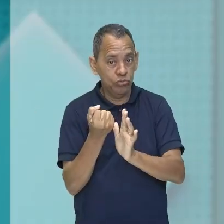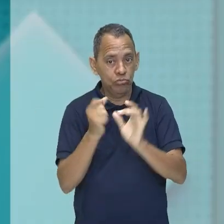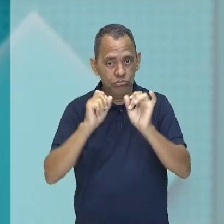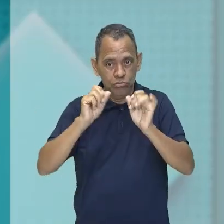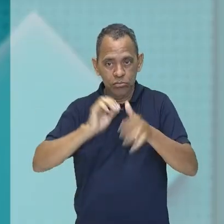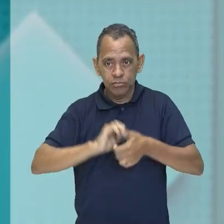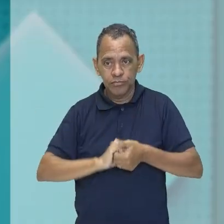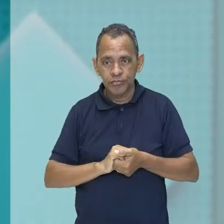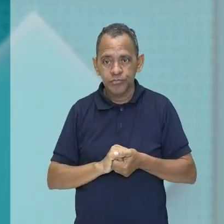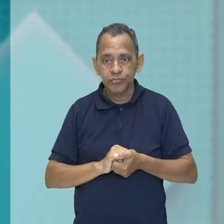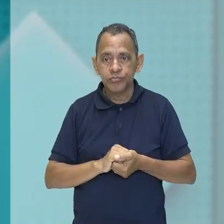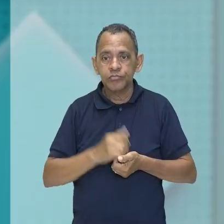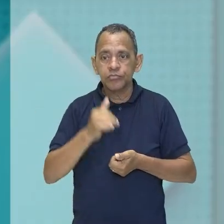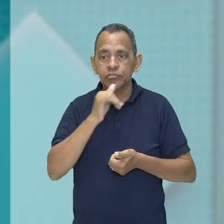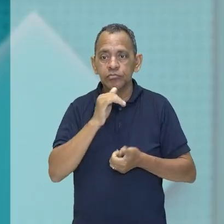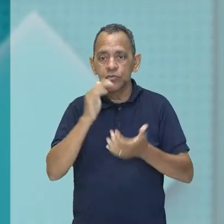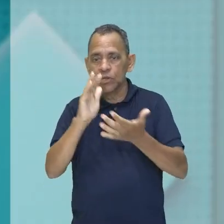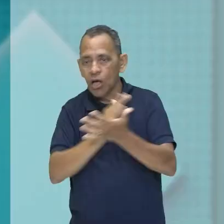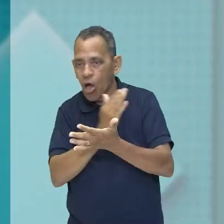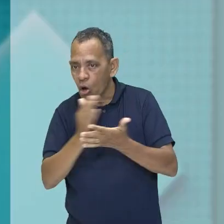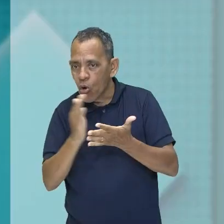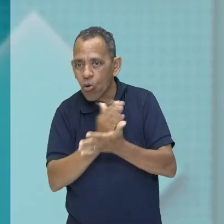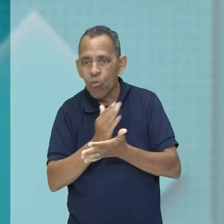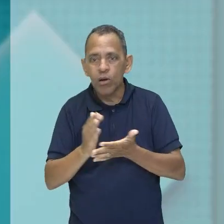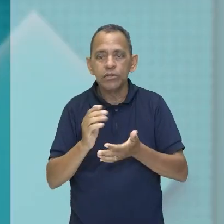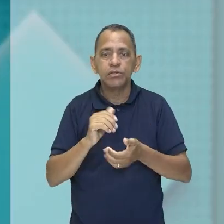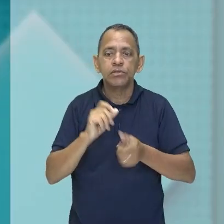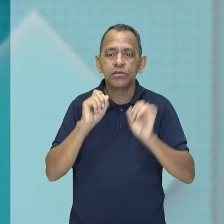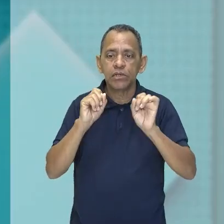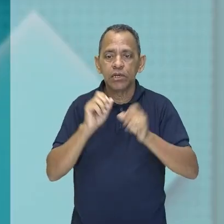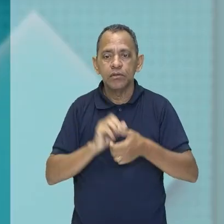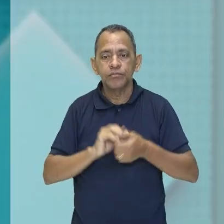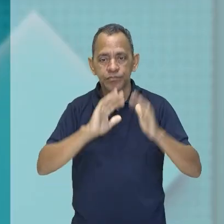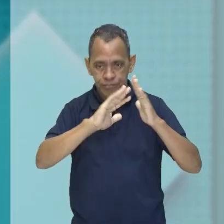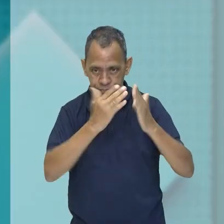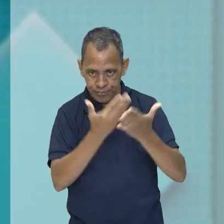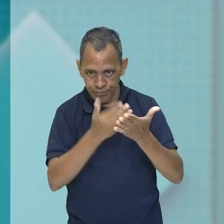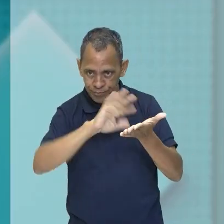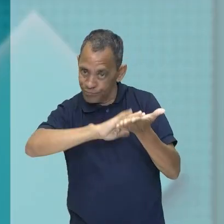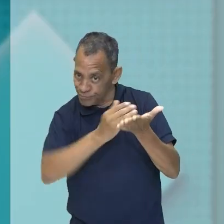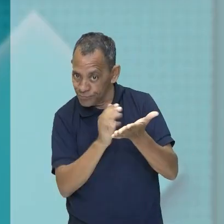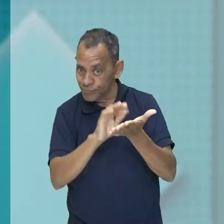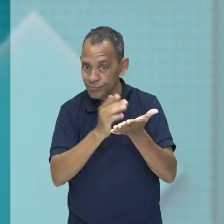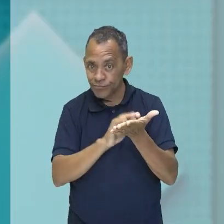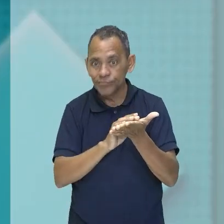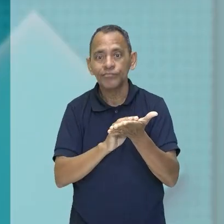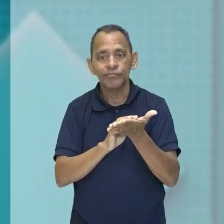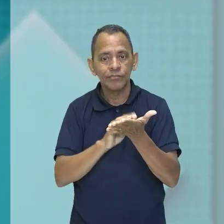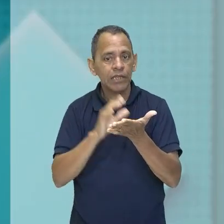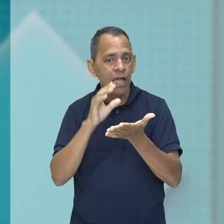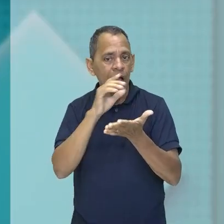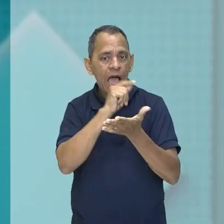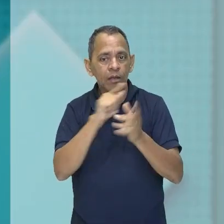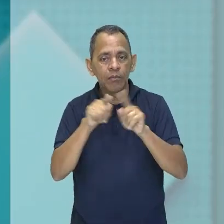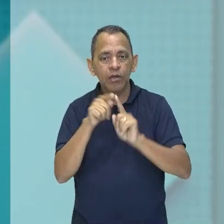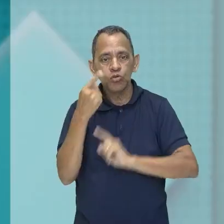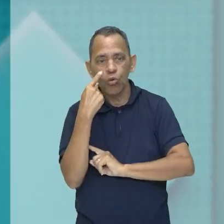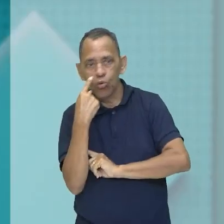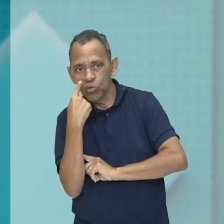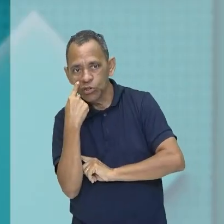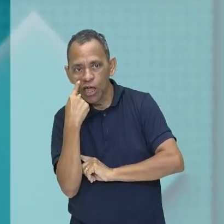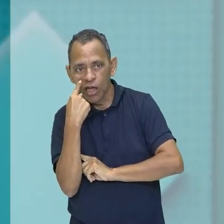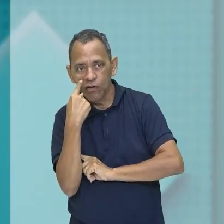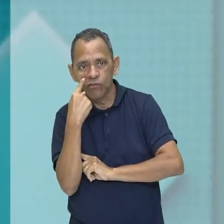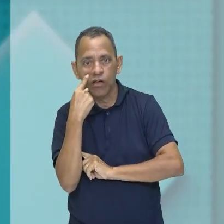exemplo, algumas a escola de samba, imediatamente quando você observa